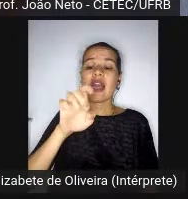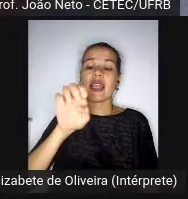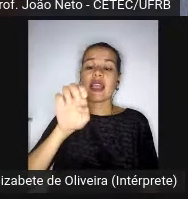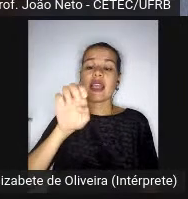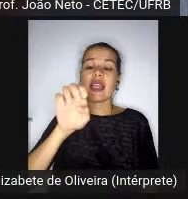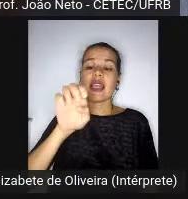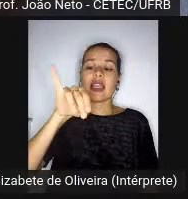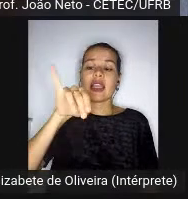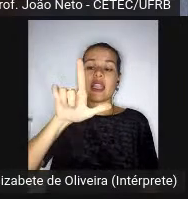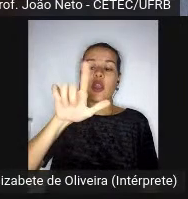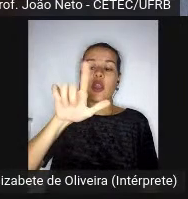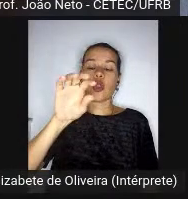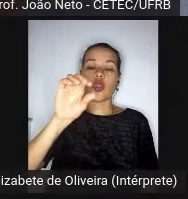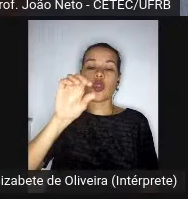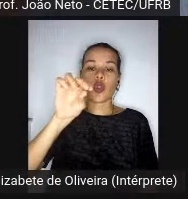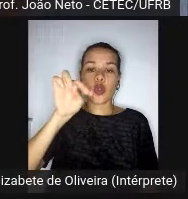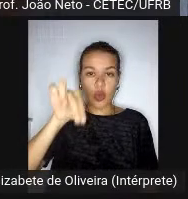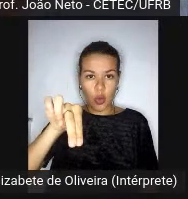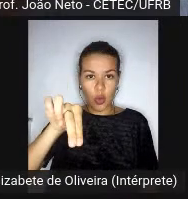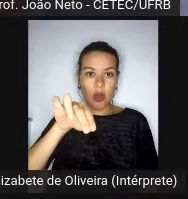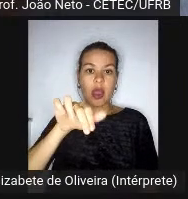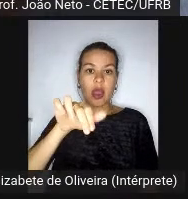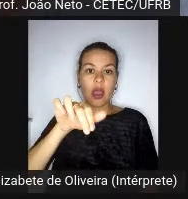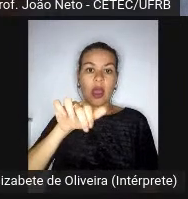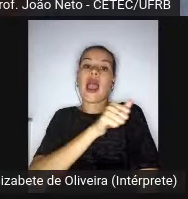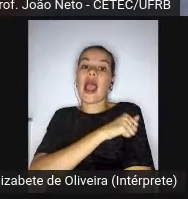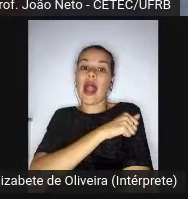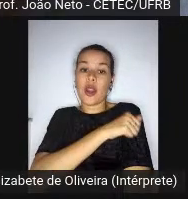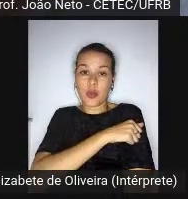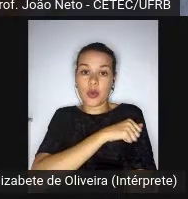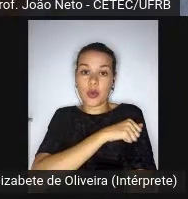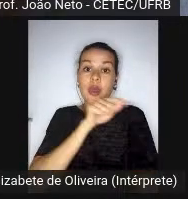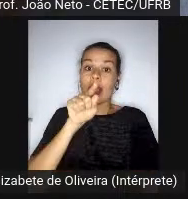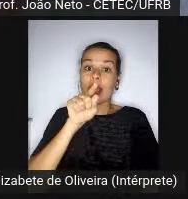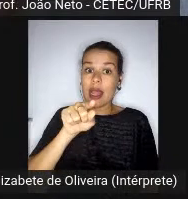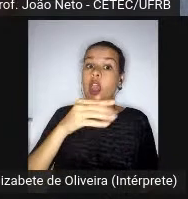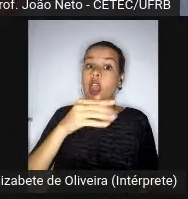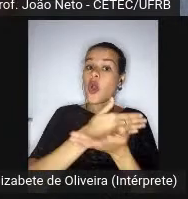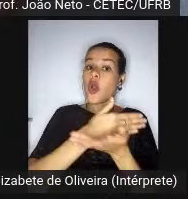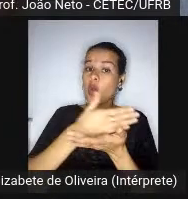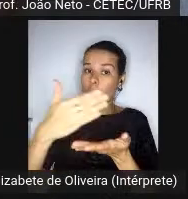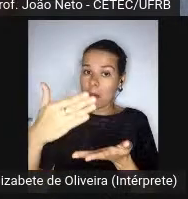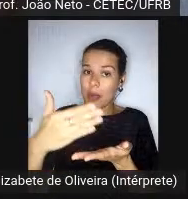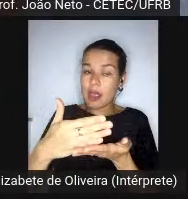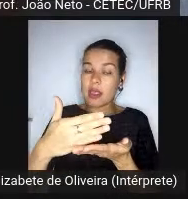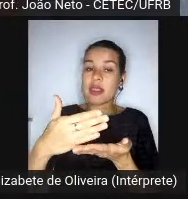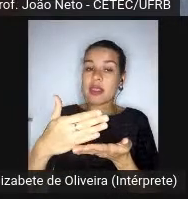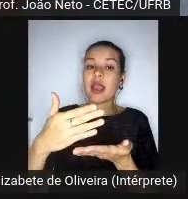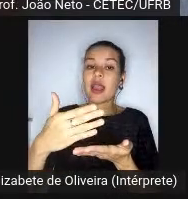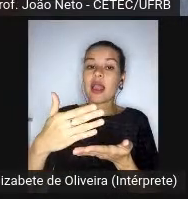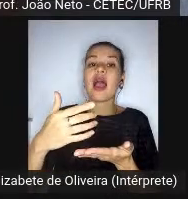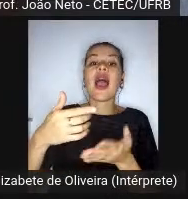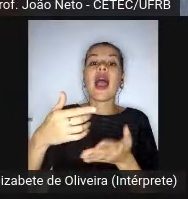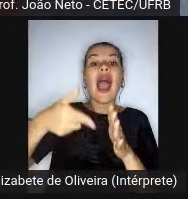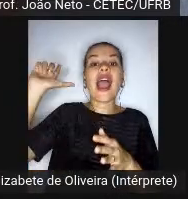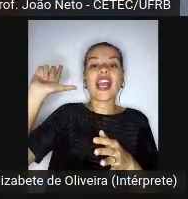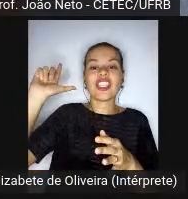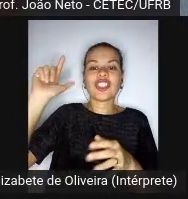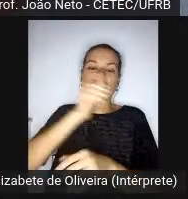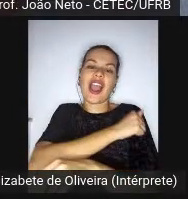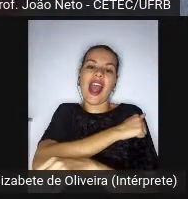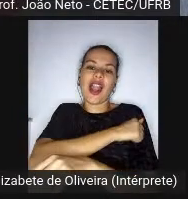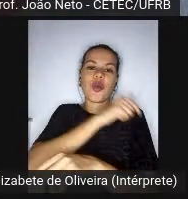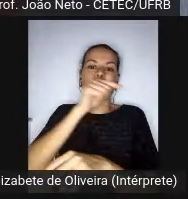o adenilton ele é gresso do IFBA Camaçari um aluno muito talentoso infinito sempre